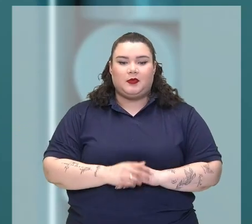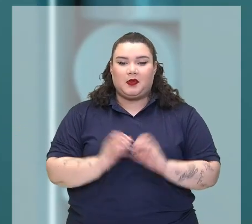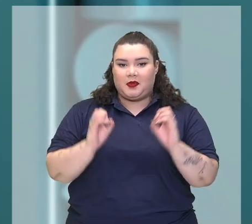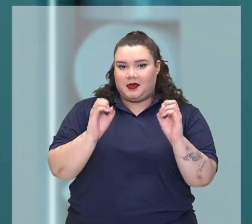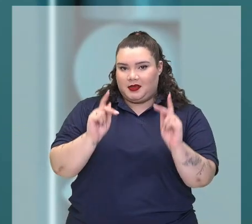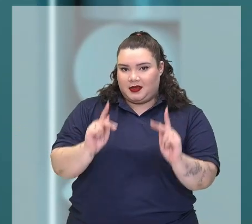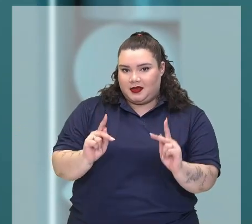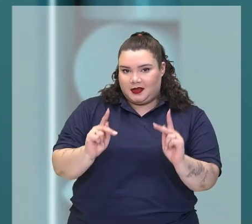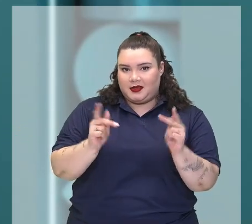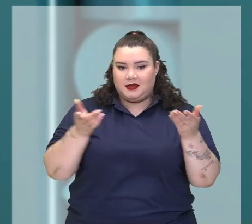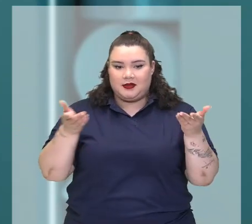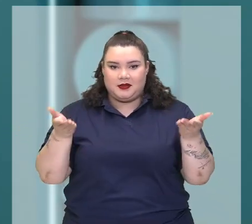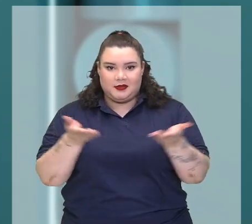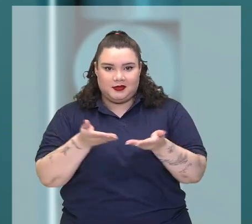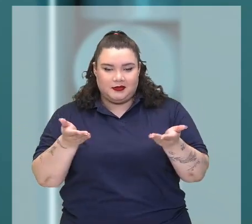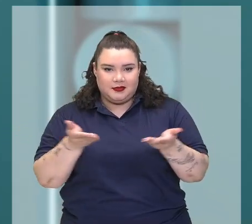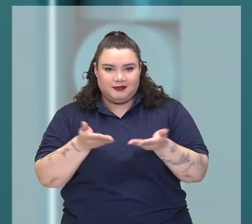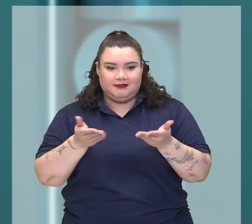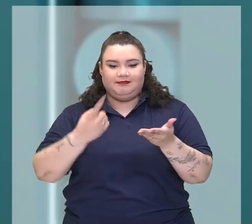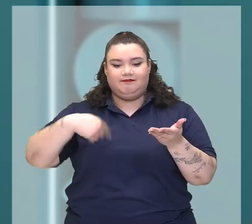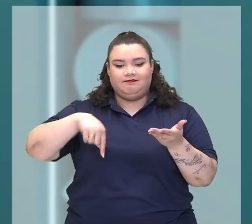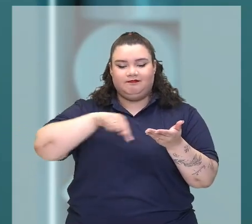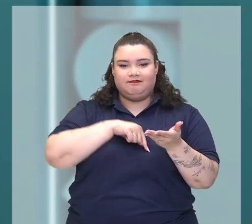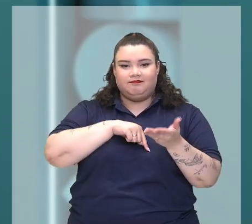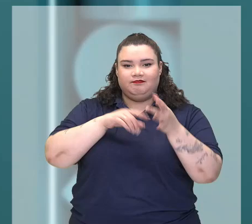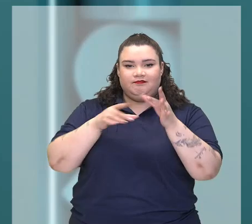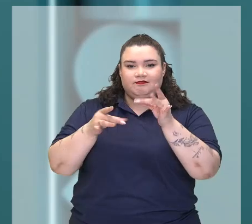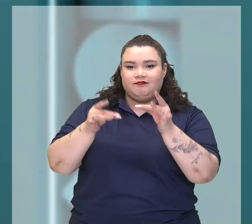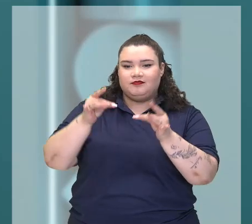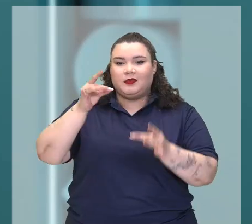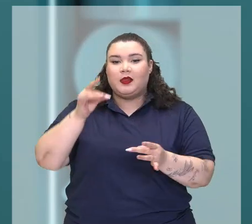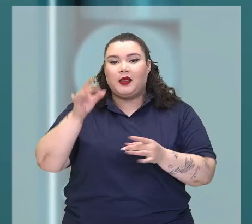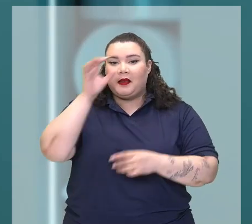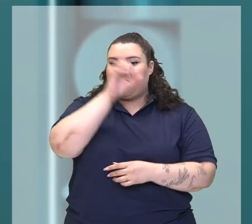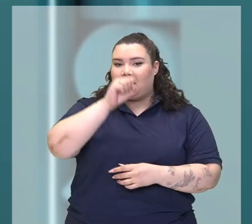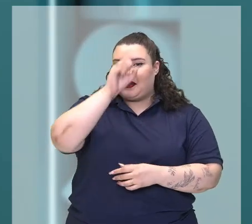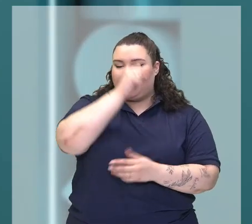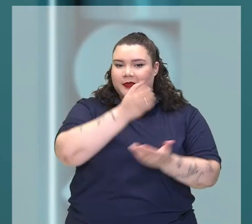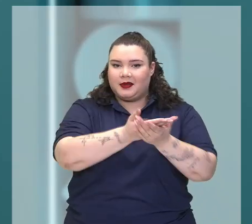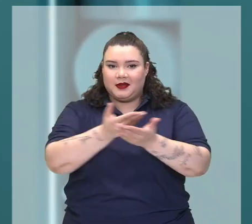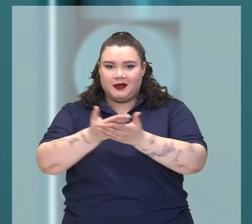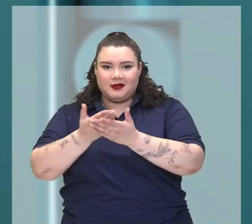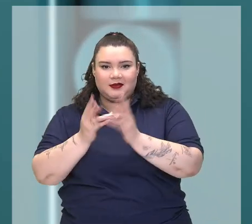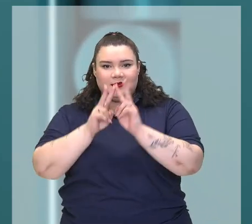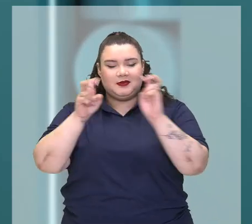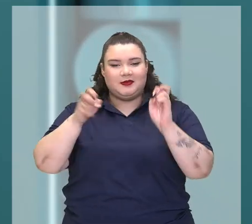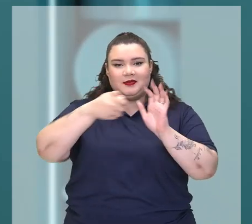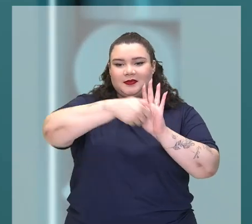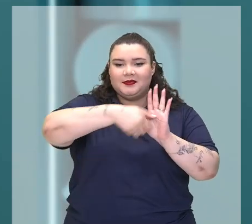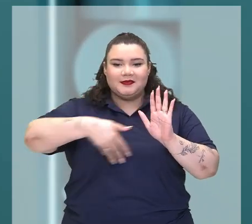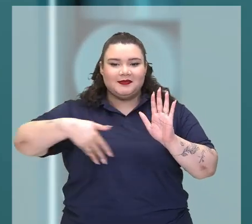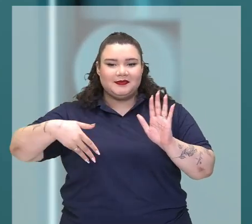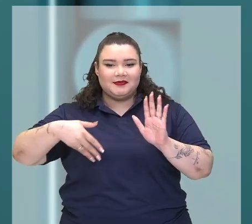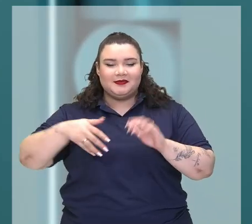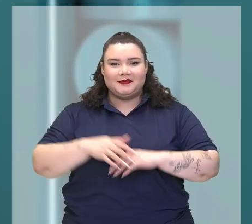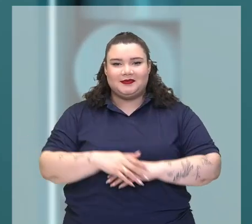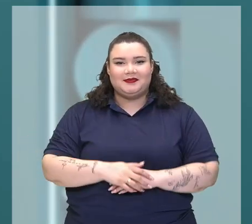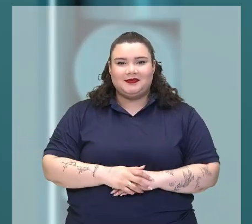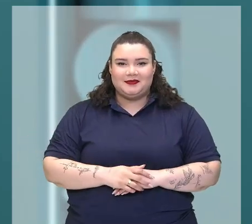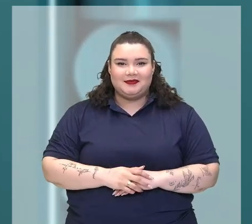turmas, vamos desenvolver aí para a aula de hoje sobre as figuras de linguagem. Vamos